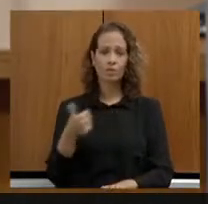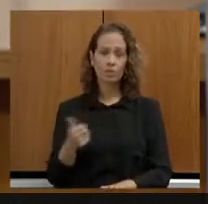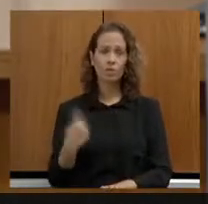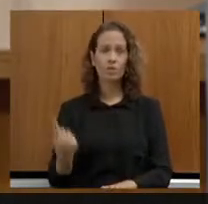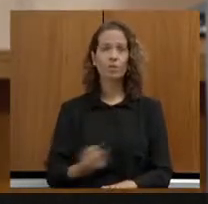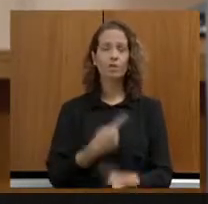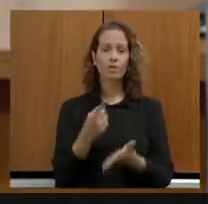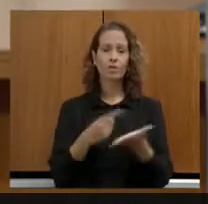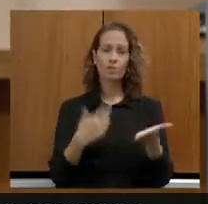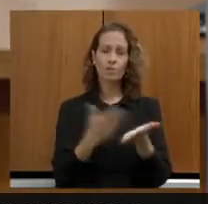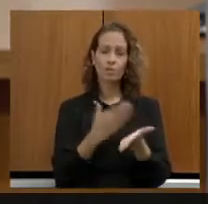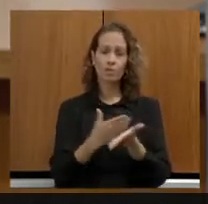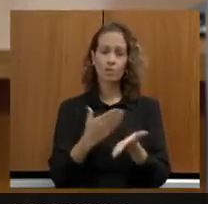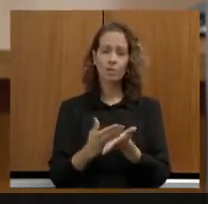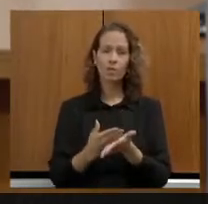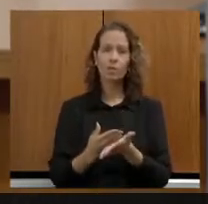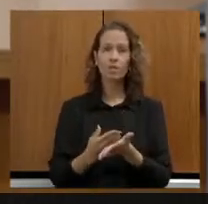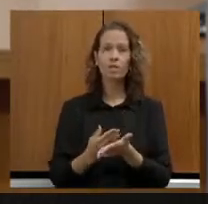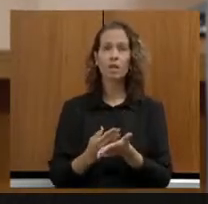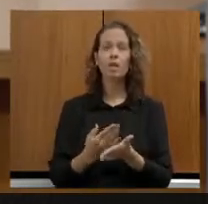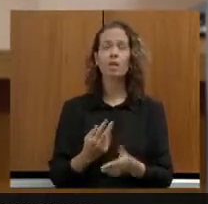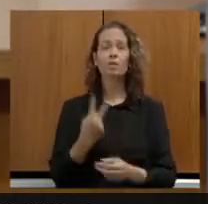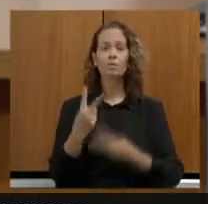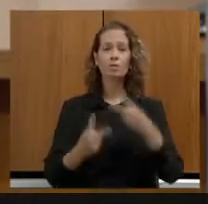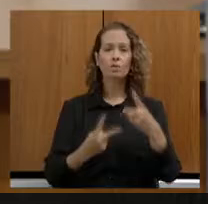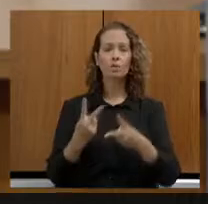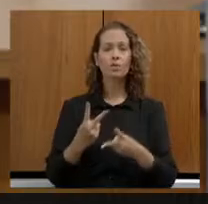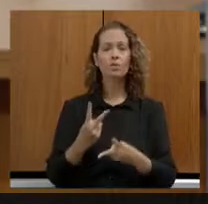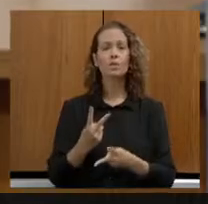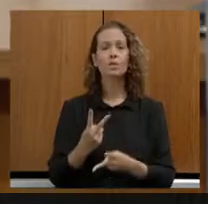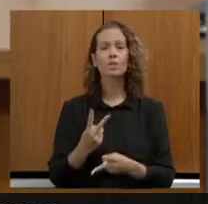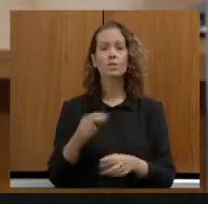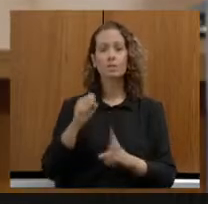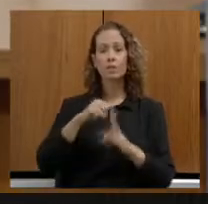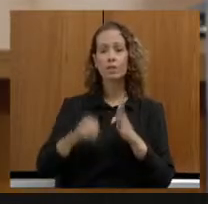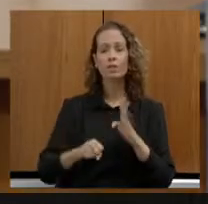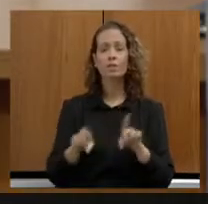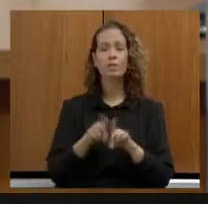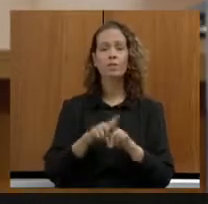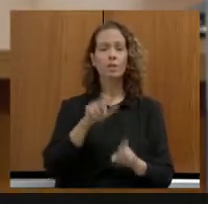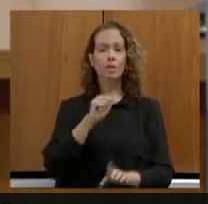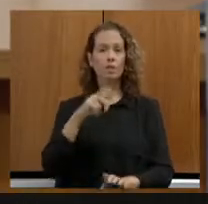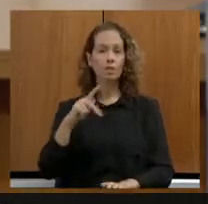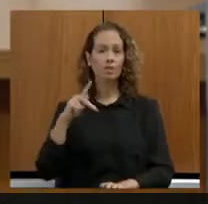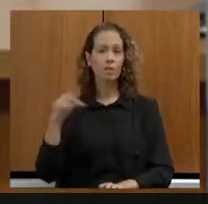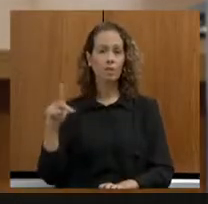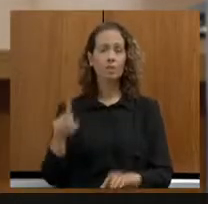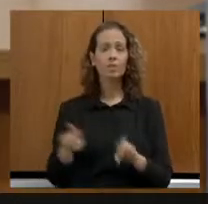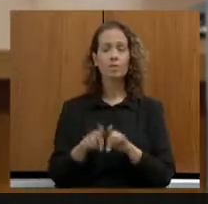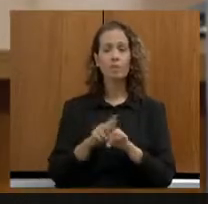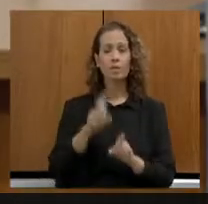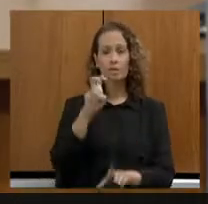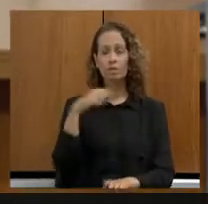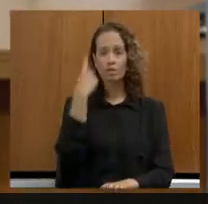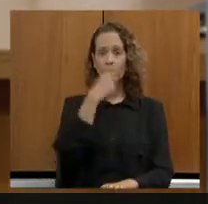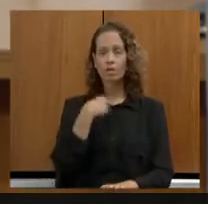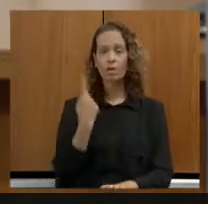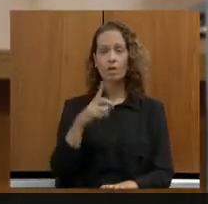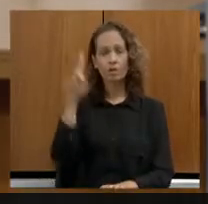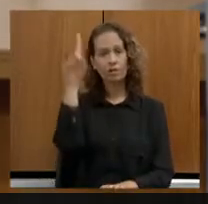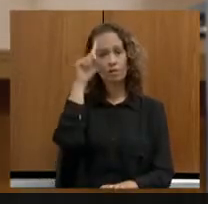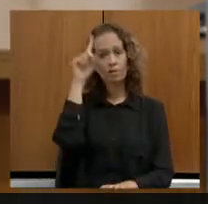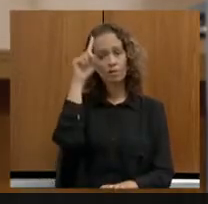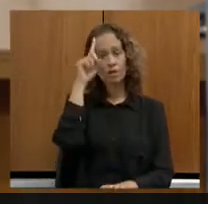nossas apostilas bimestrais nosso aplicativo e nossa transmissão das 5 horas diárias de